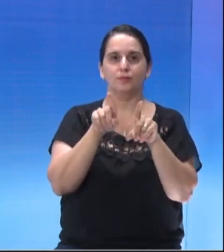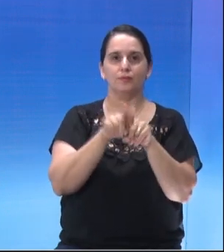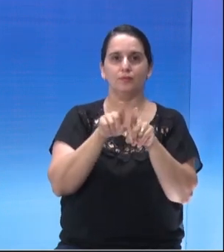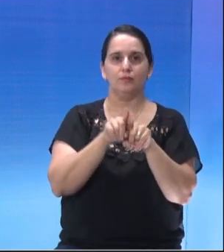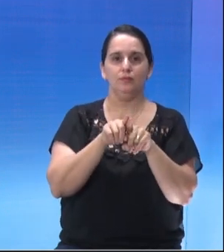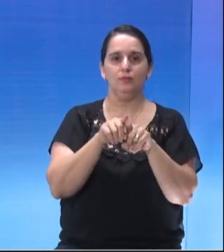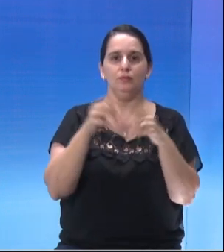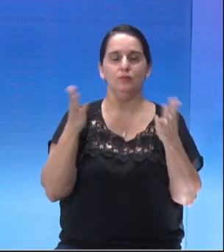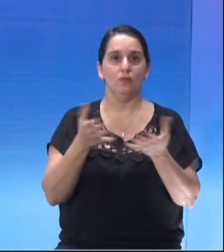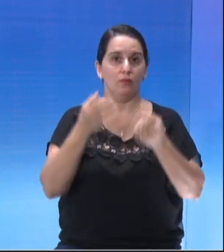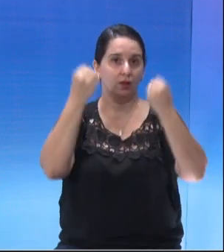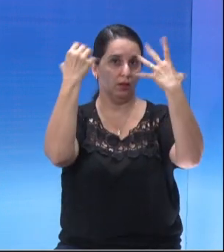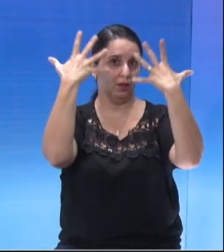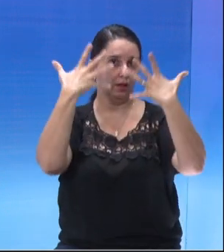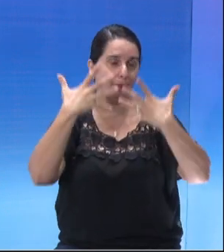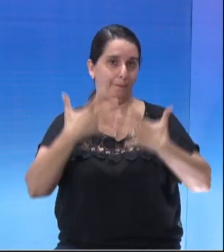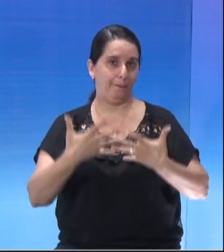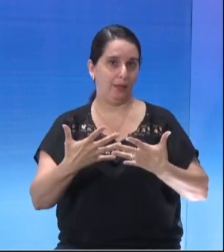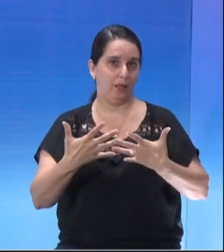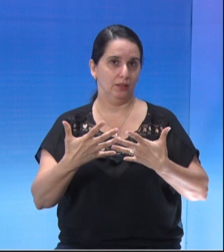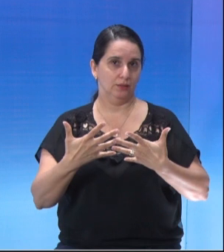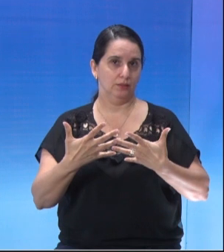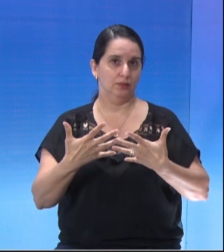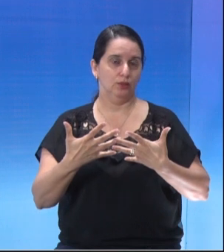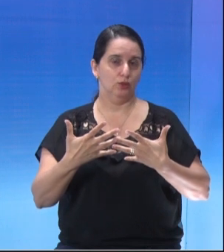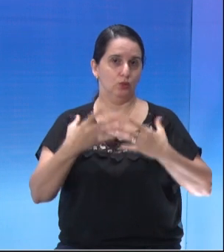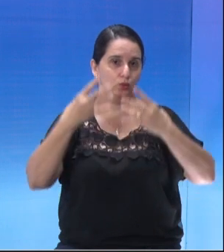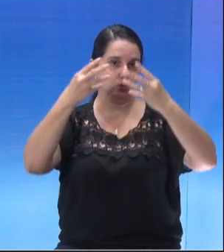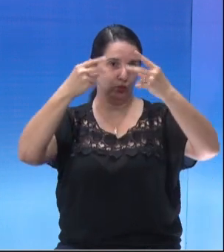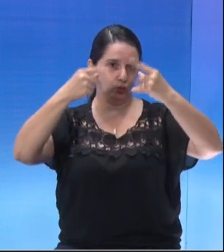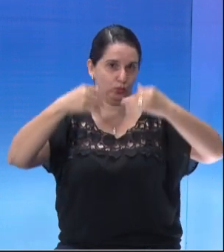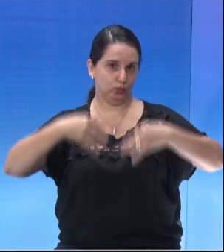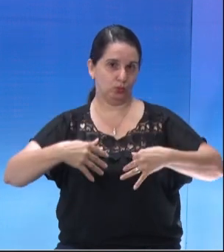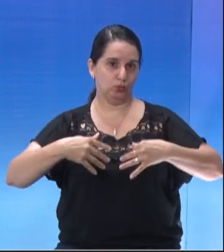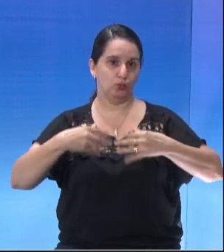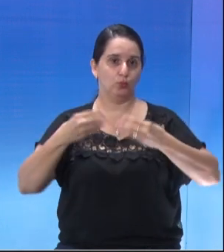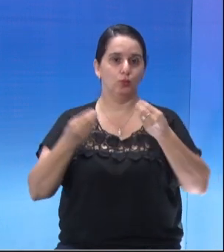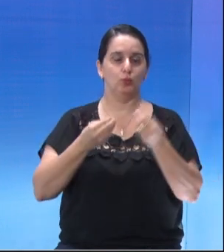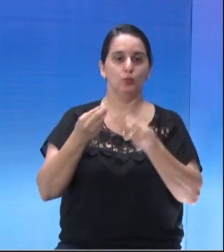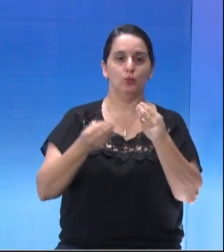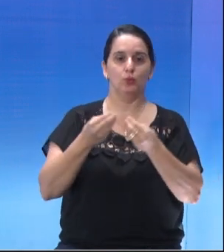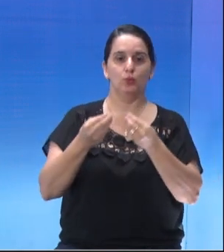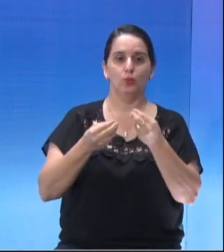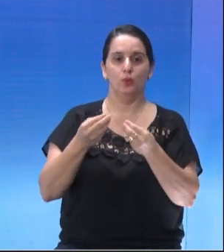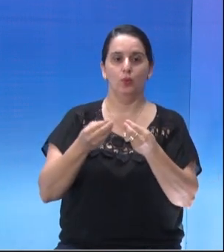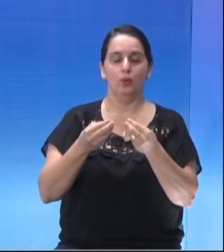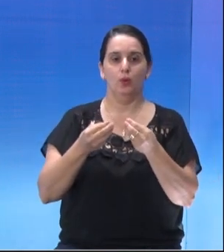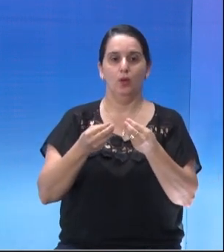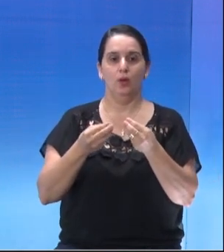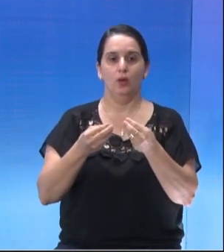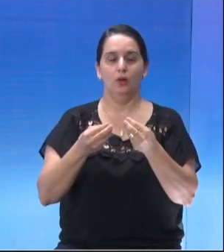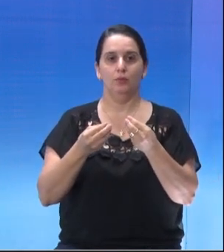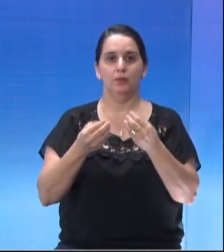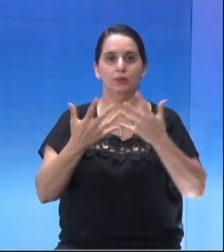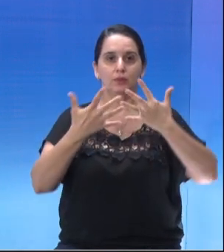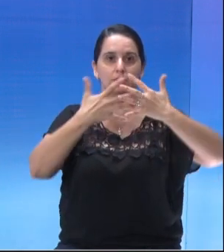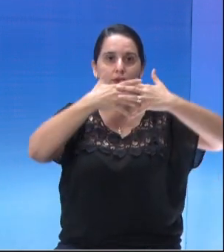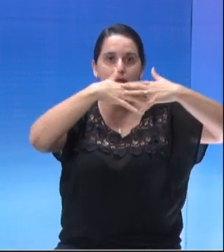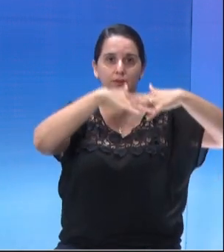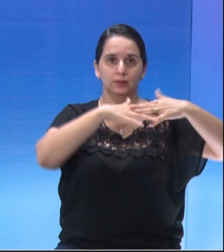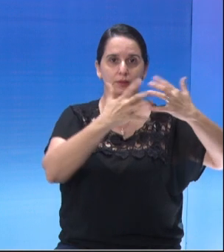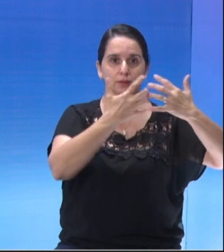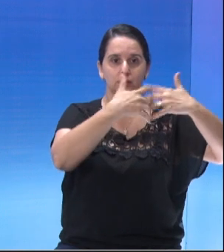isso para uma explicação mais ampliada, nós temos então que o tipo